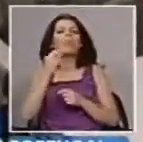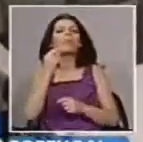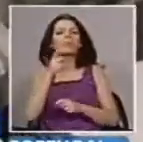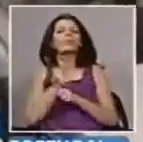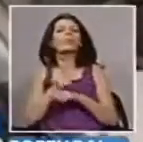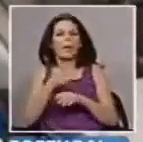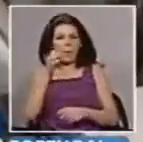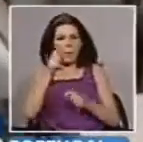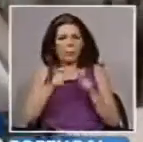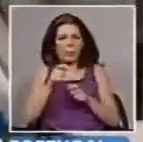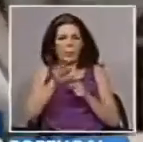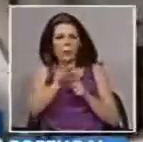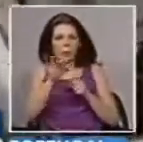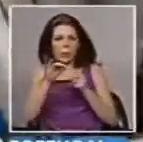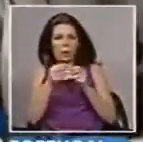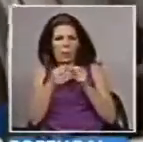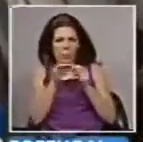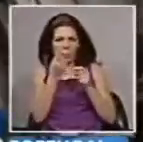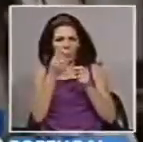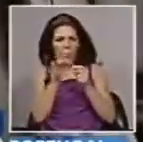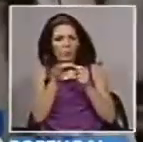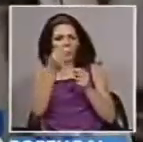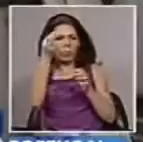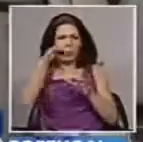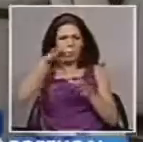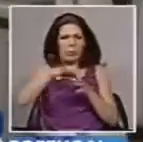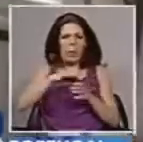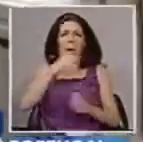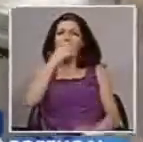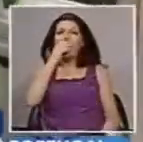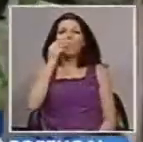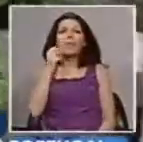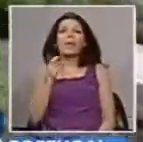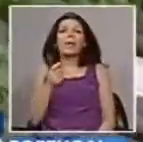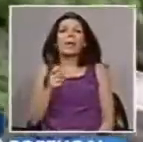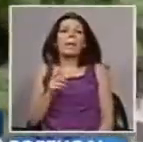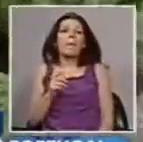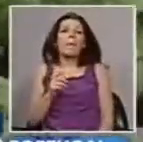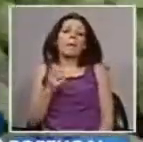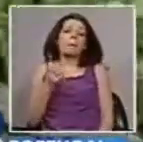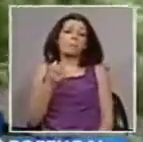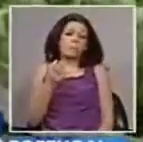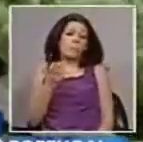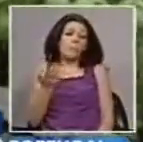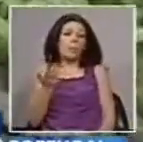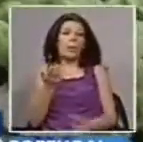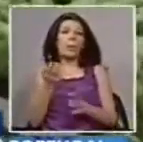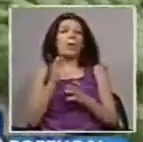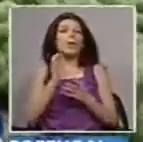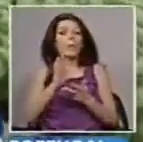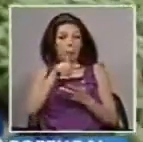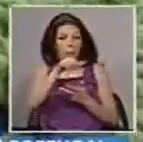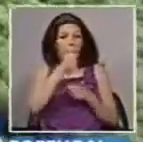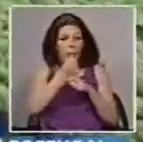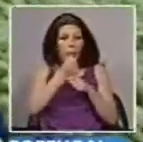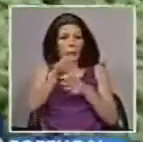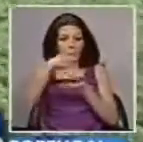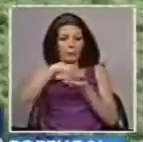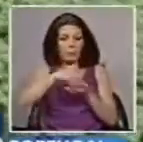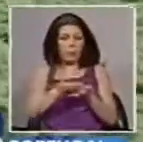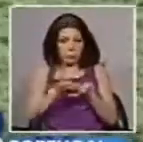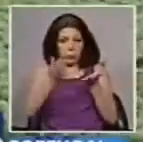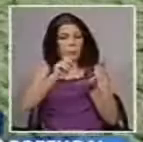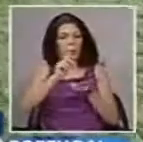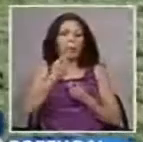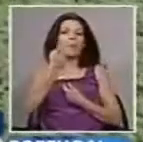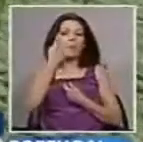faz? As pessoas tiram só um galho de manjericão, é isso? Realmente, para fazer um pesto, tens